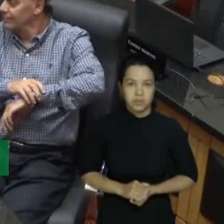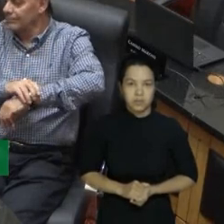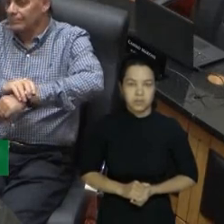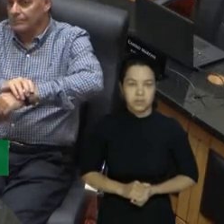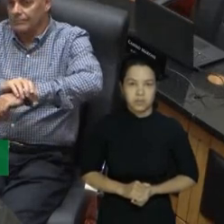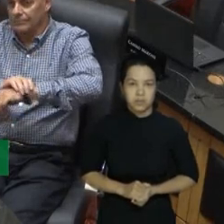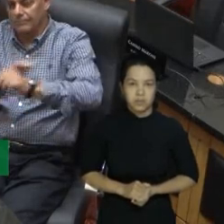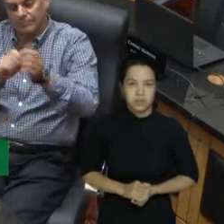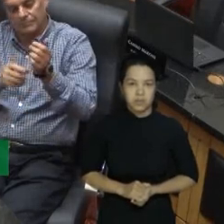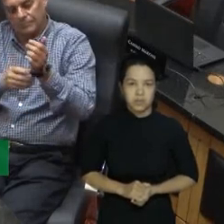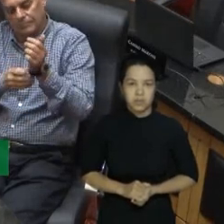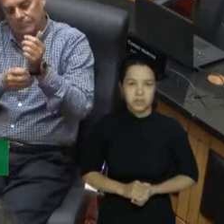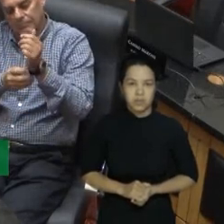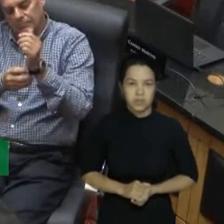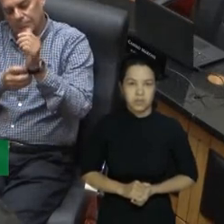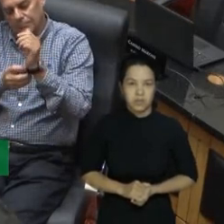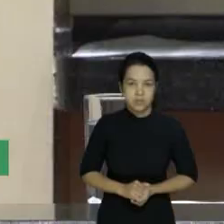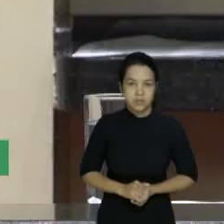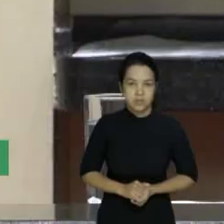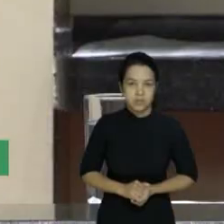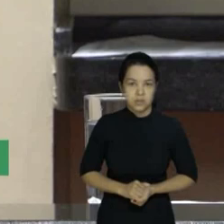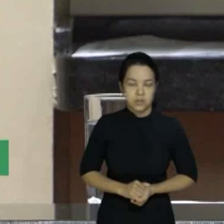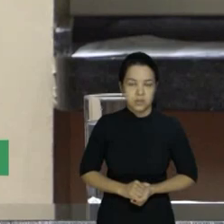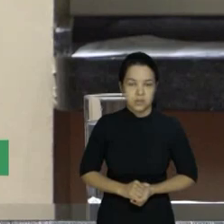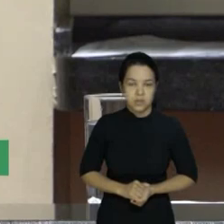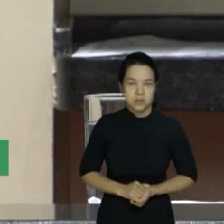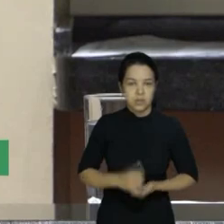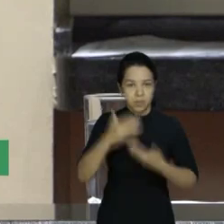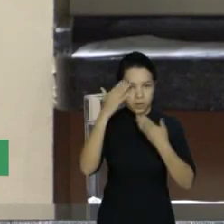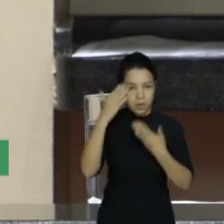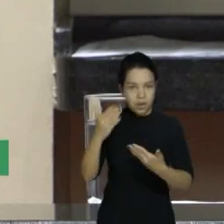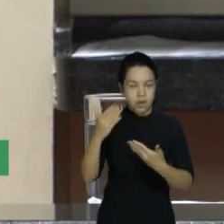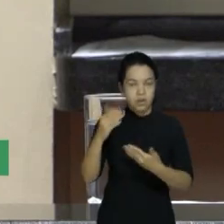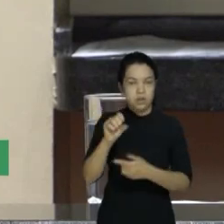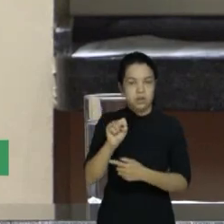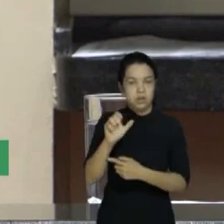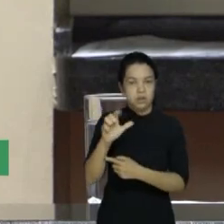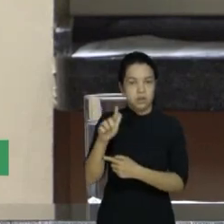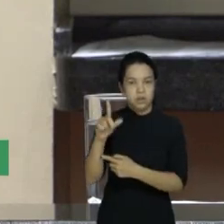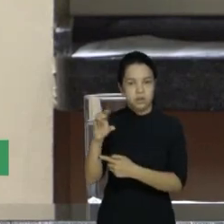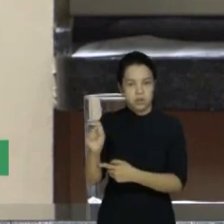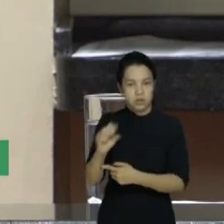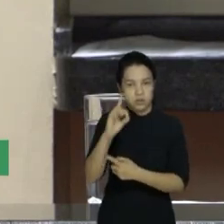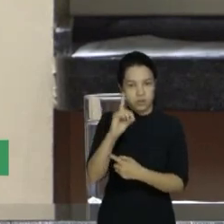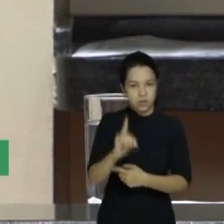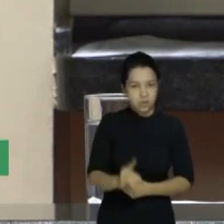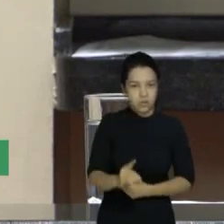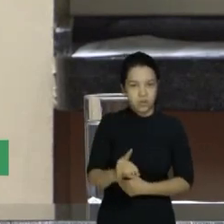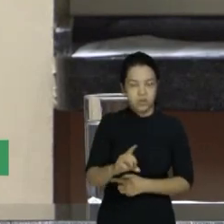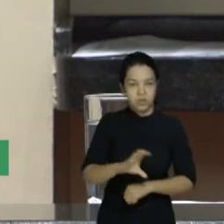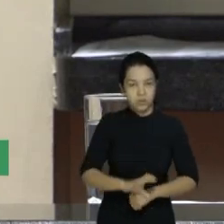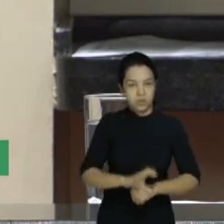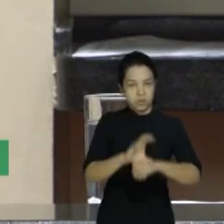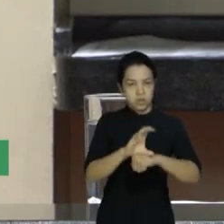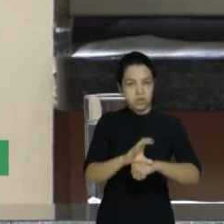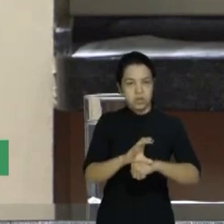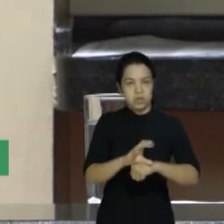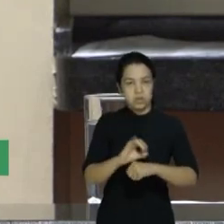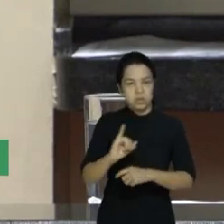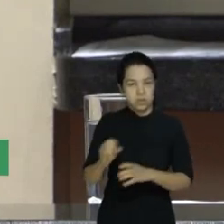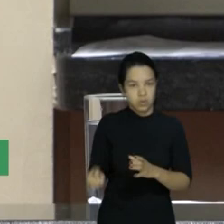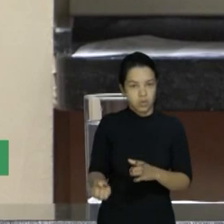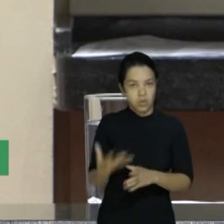Obrigado, senhor Celso Pereira Raimundo, diretor do Conselho de Inovação